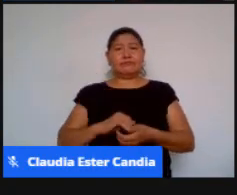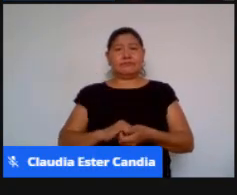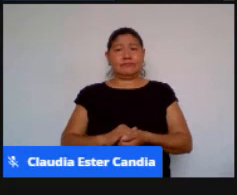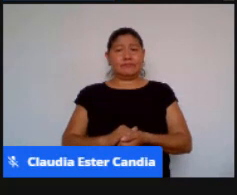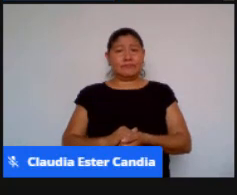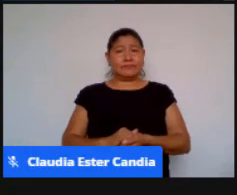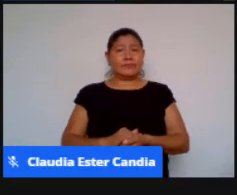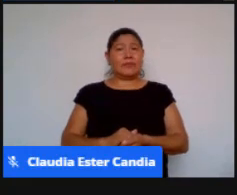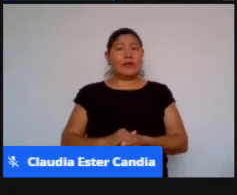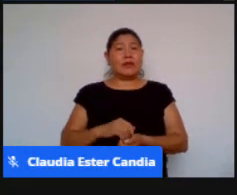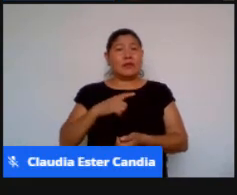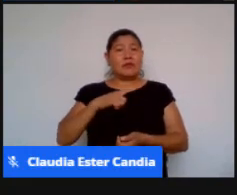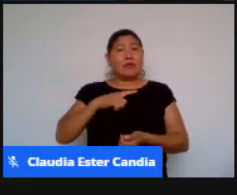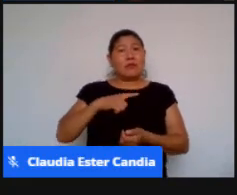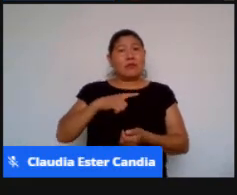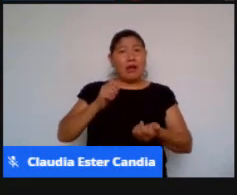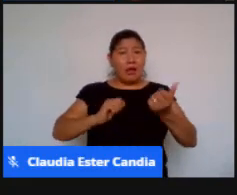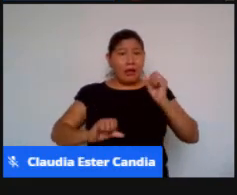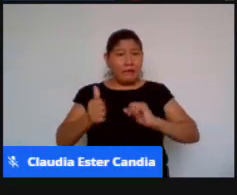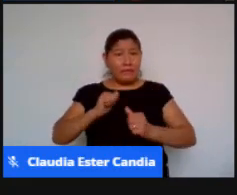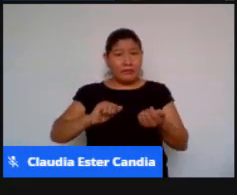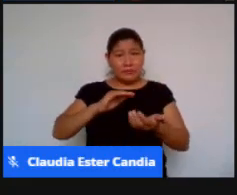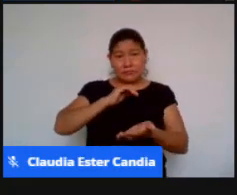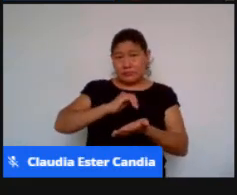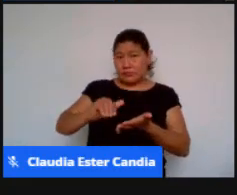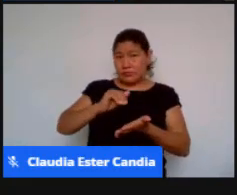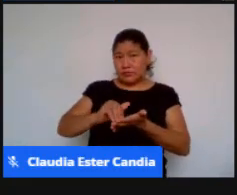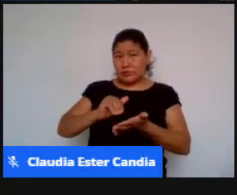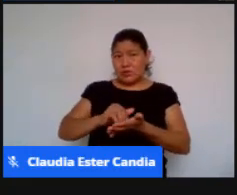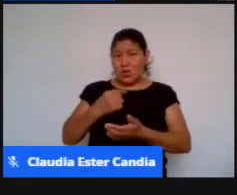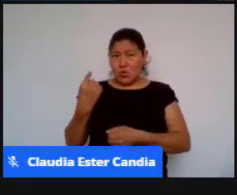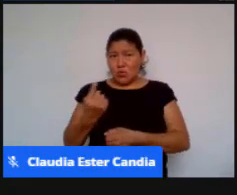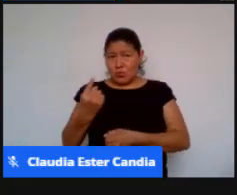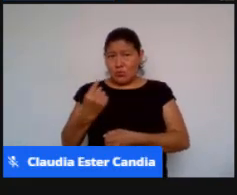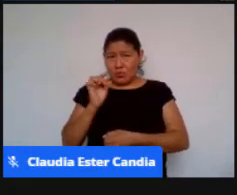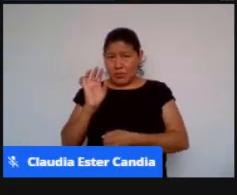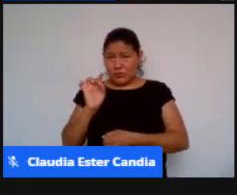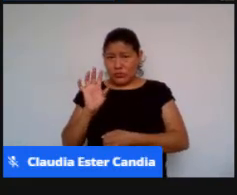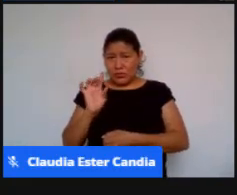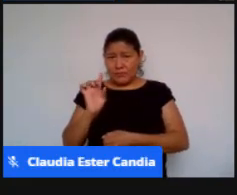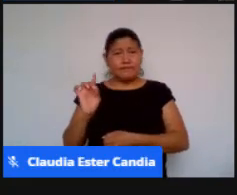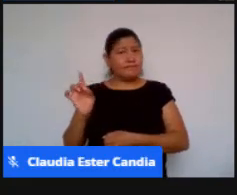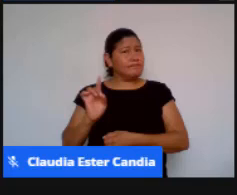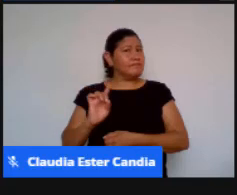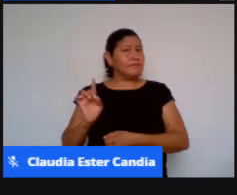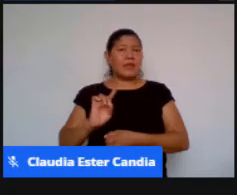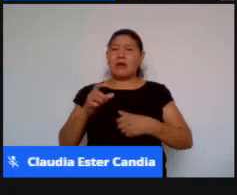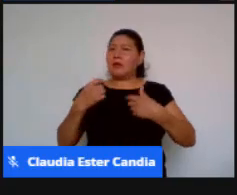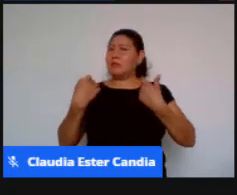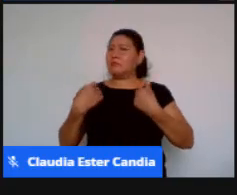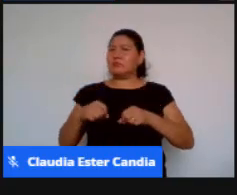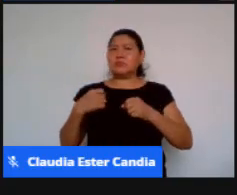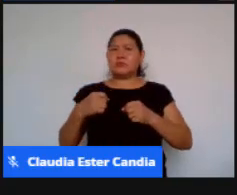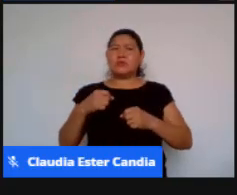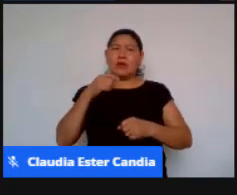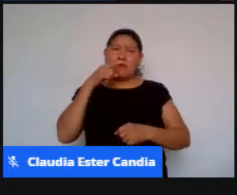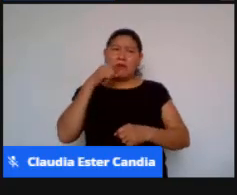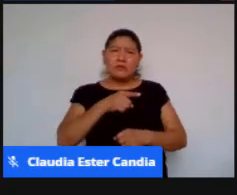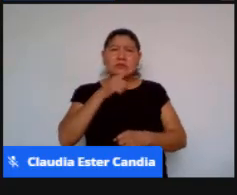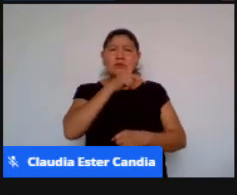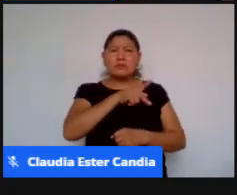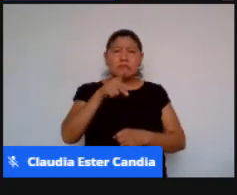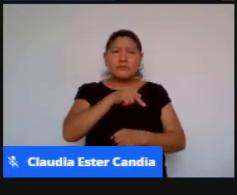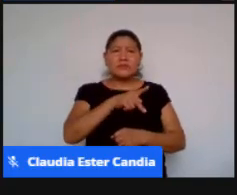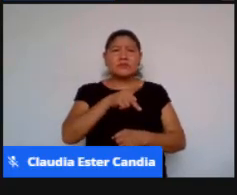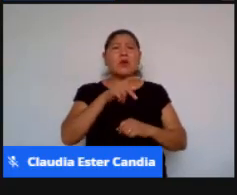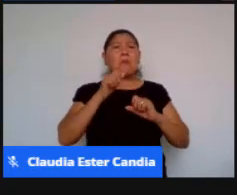diagnóstica feita pela secretaria, ela não precisa ser a única, tá? Você, professor, a hora que você começar no seu dia a dia